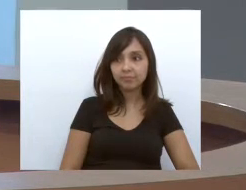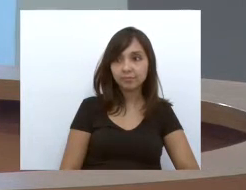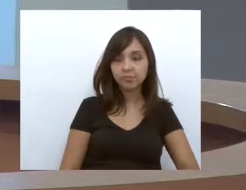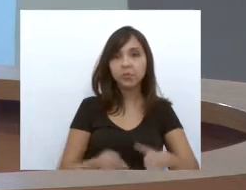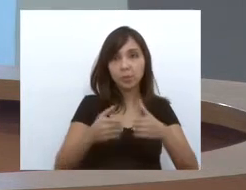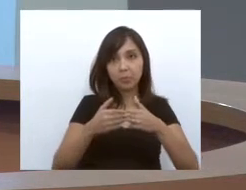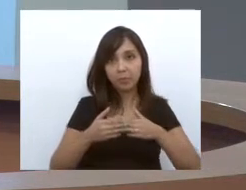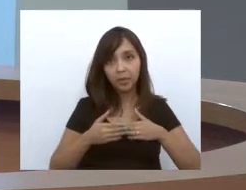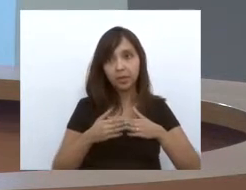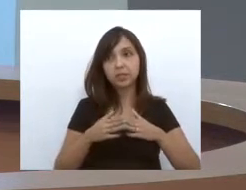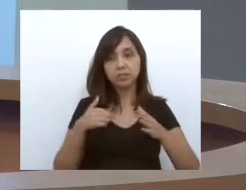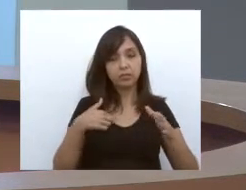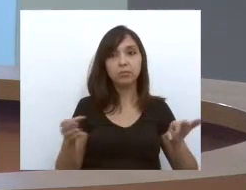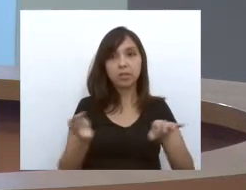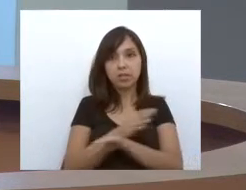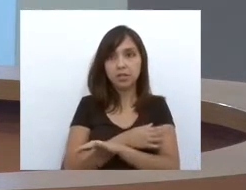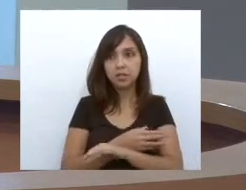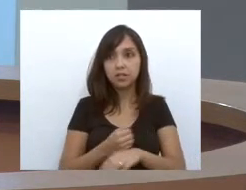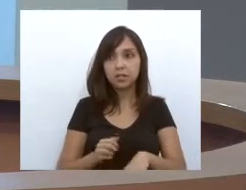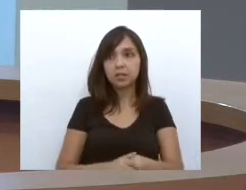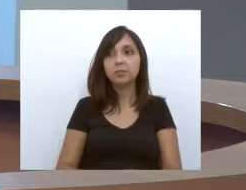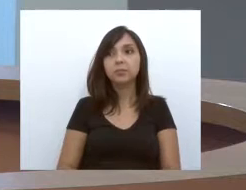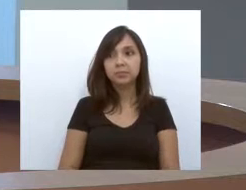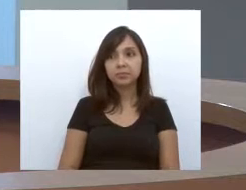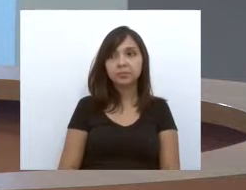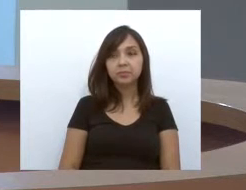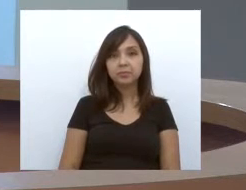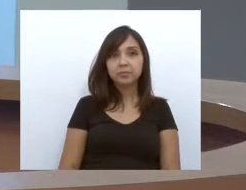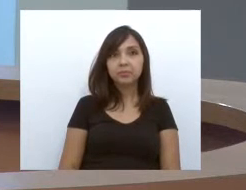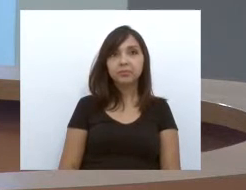eu peço, vou encerrar minha questão de ordem.